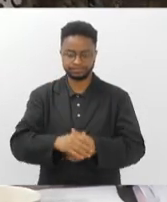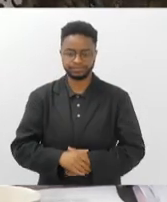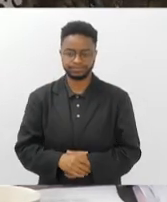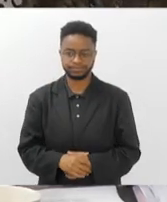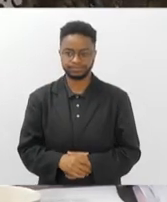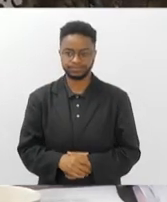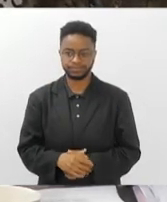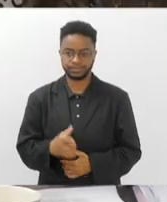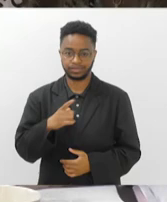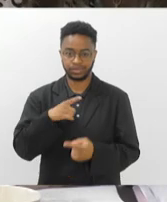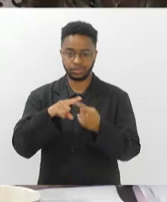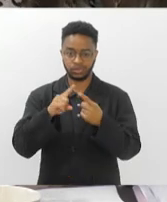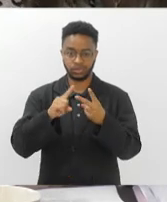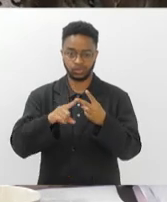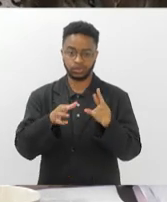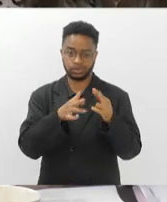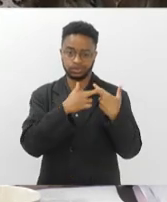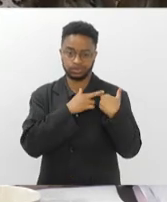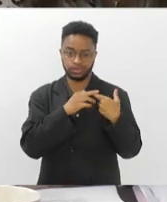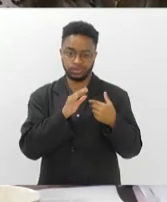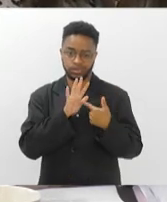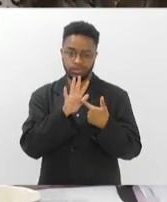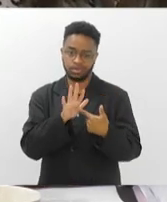mortos, né? Duas competências.